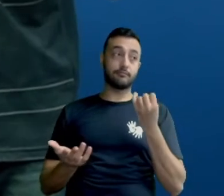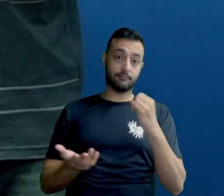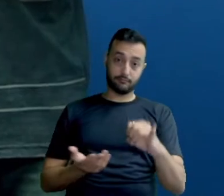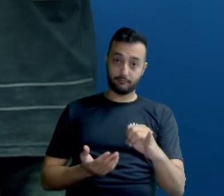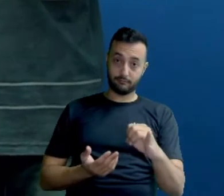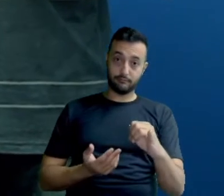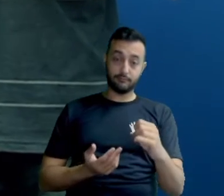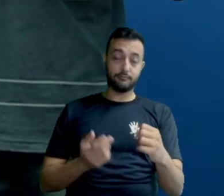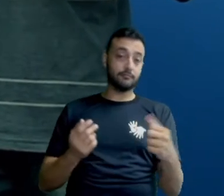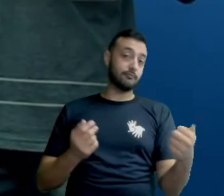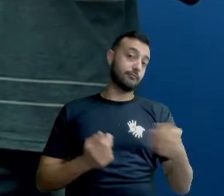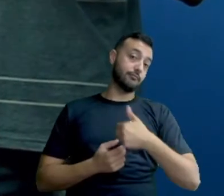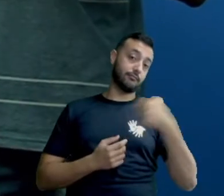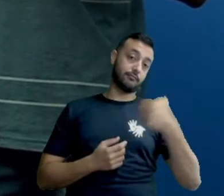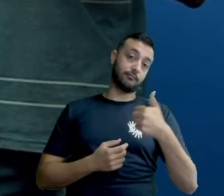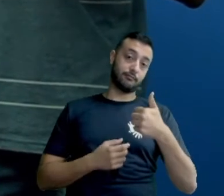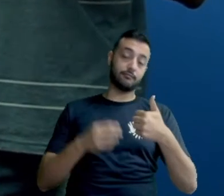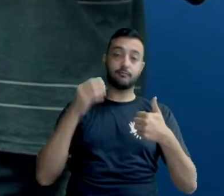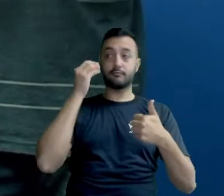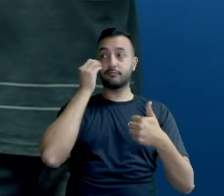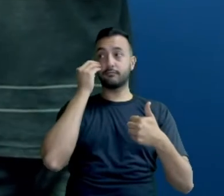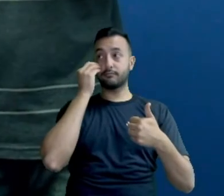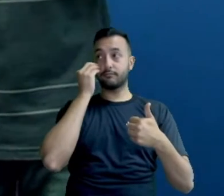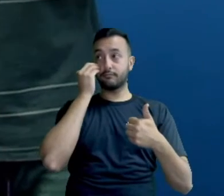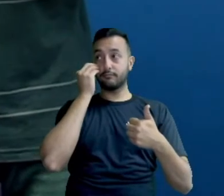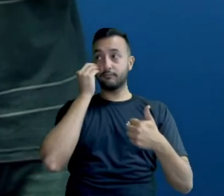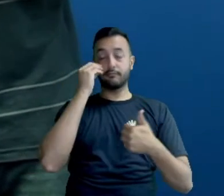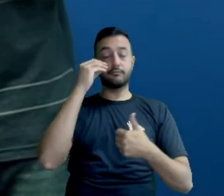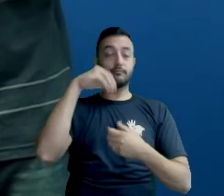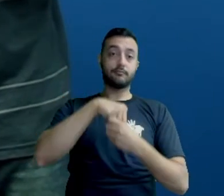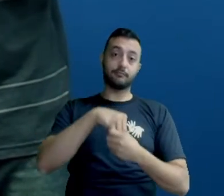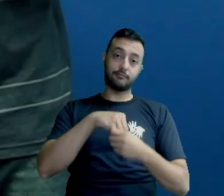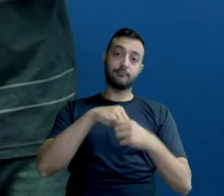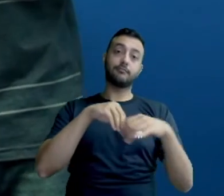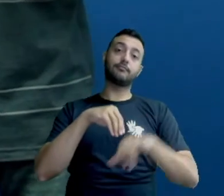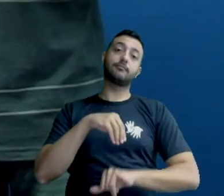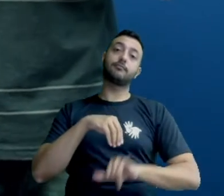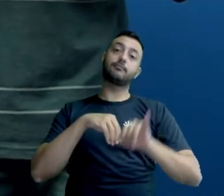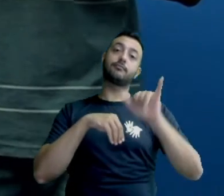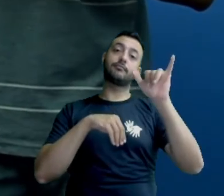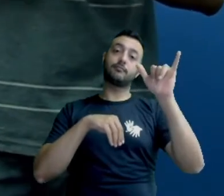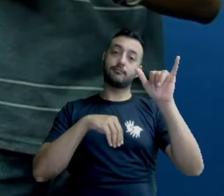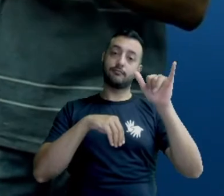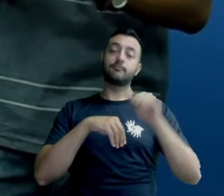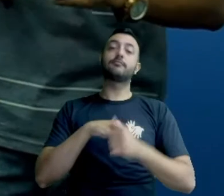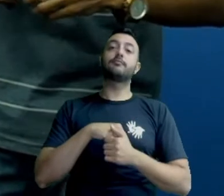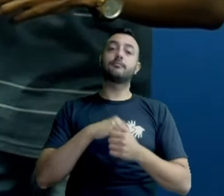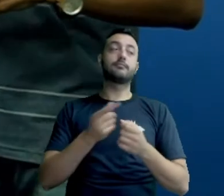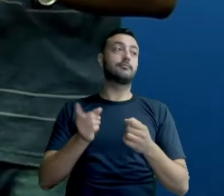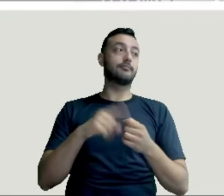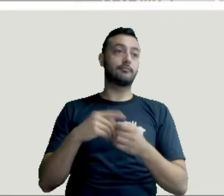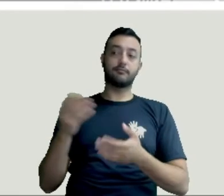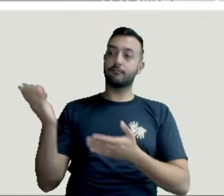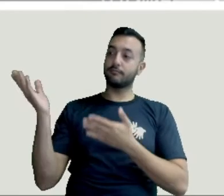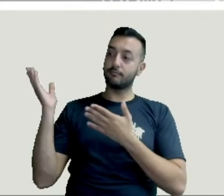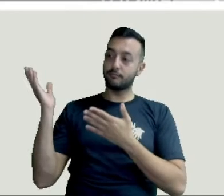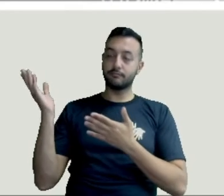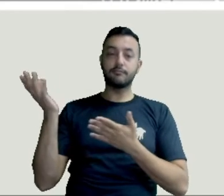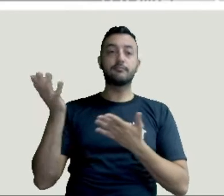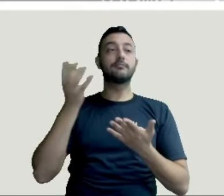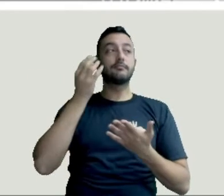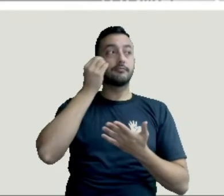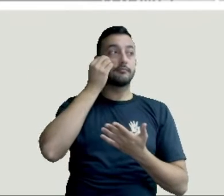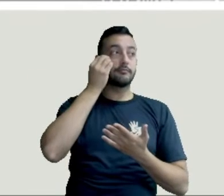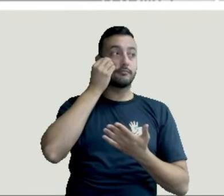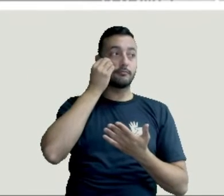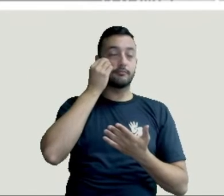Se o primeiro observador ele estiver dentro do avião, tá bom? Volta aqui na figura, ele vai